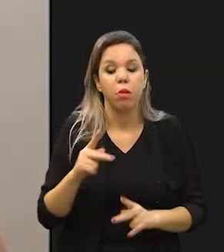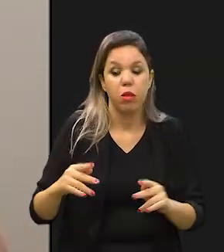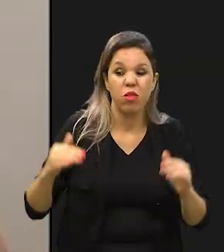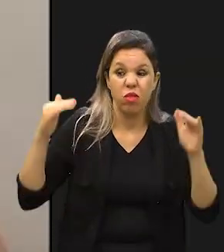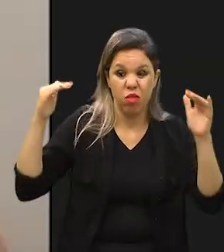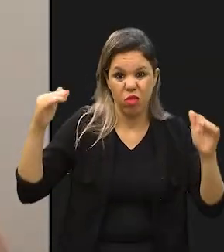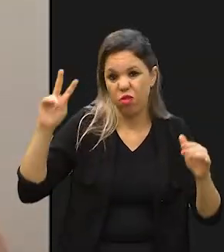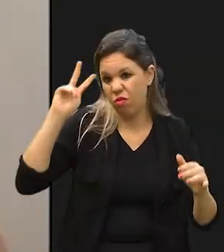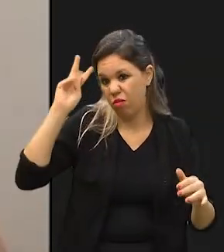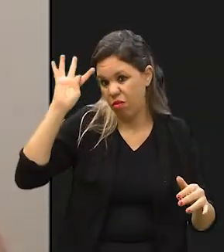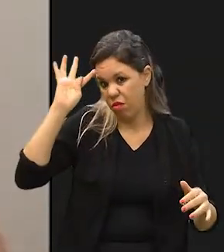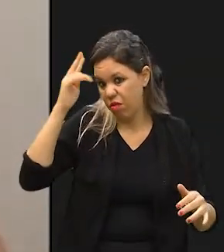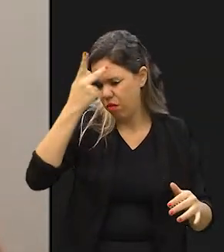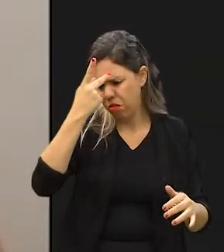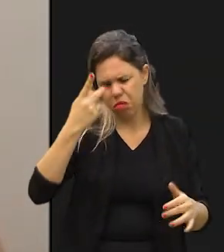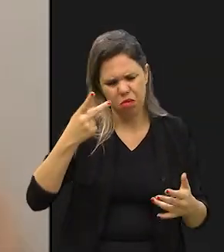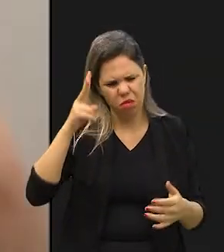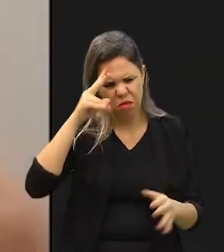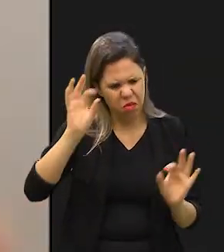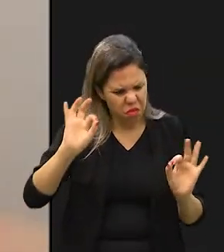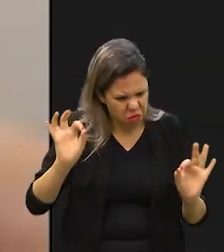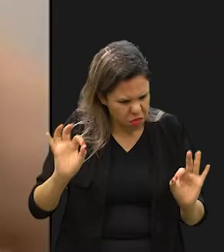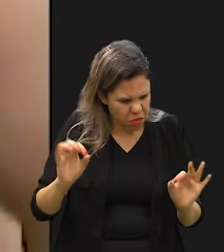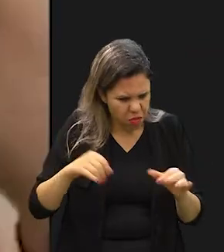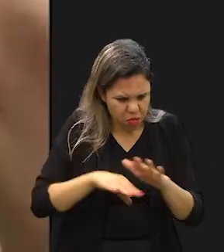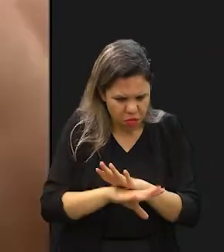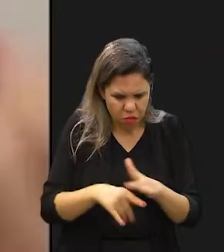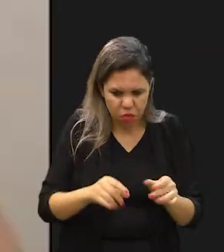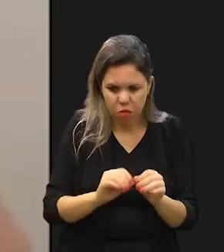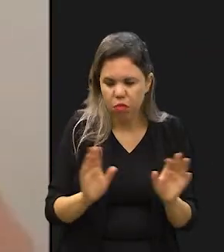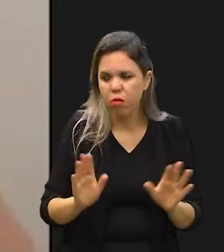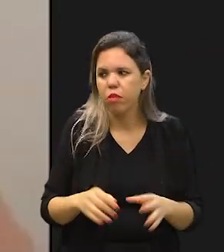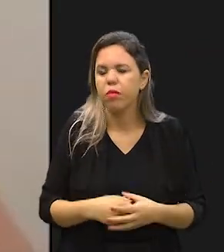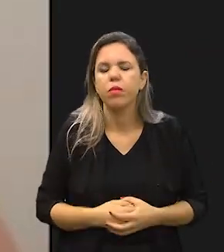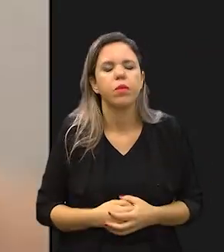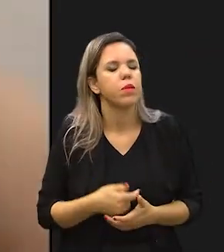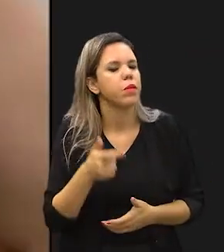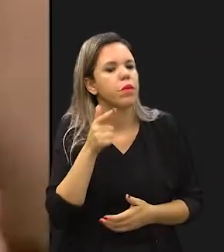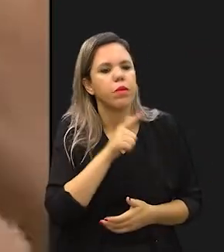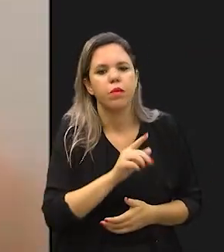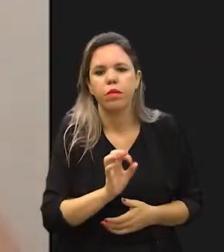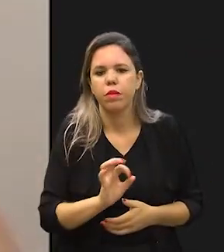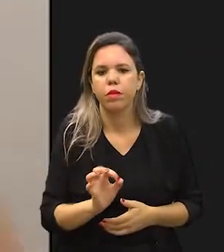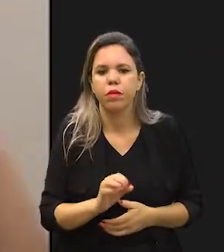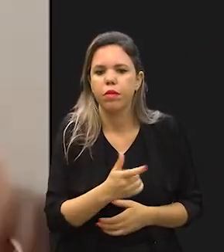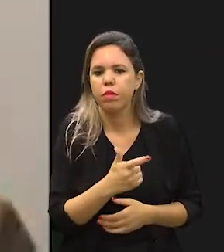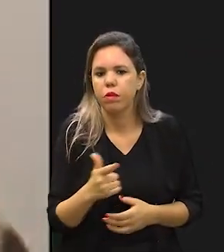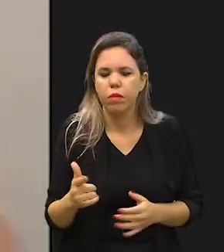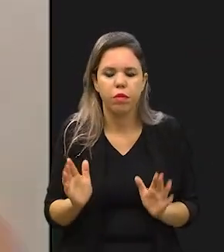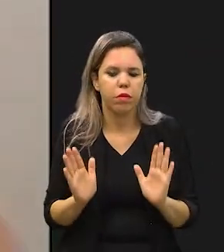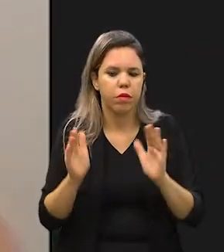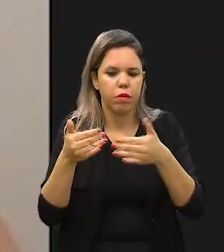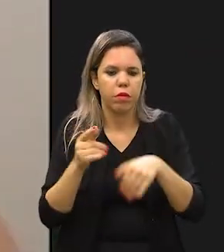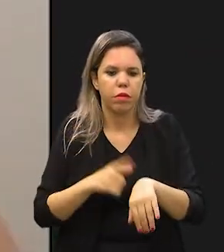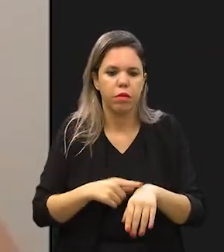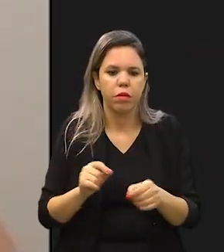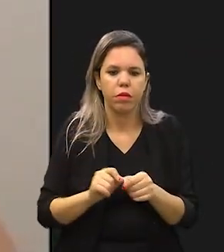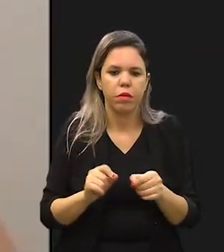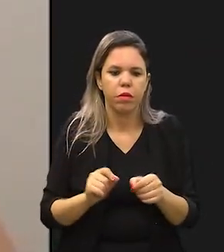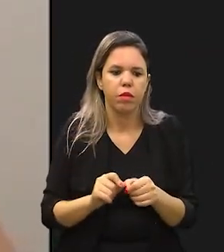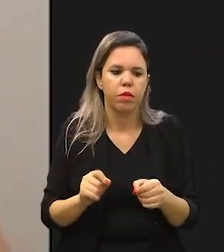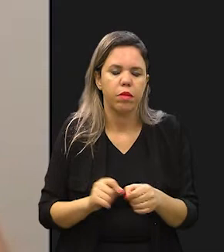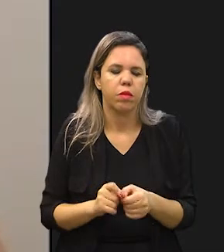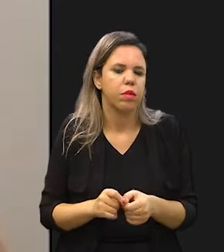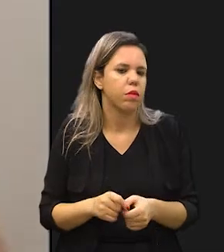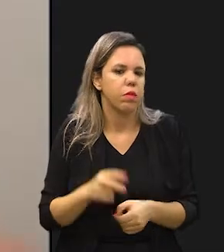adulto que frequentemente não se recorda, não sabe onde guardou, não consegue, porque não tem o foco na hora de fazer alguma